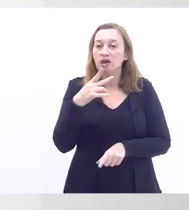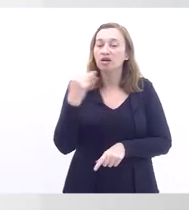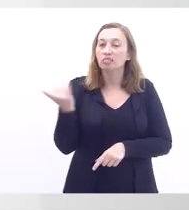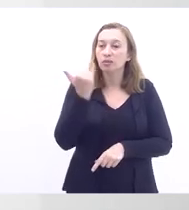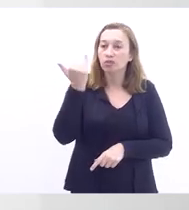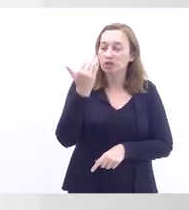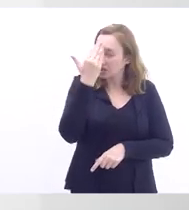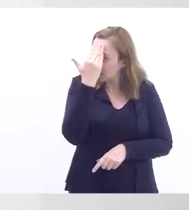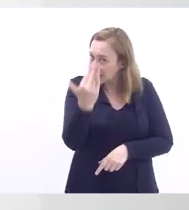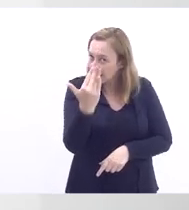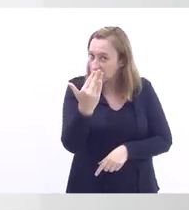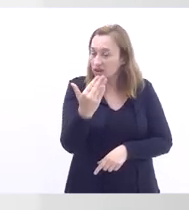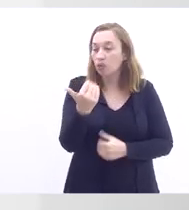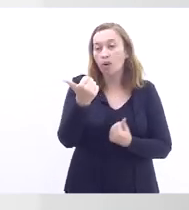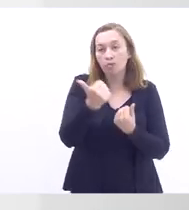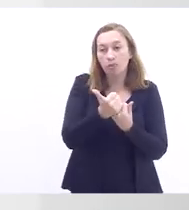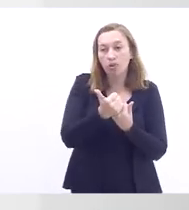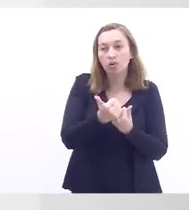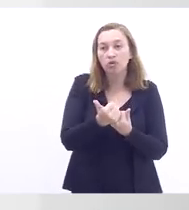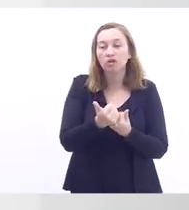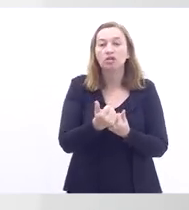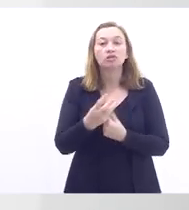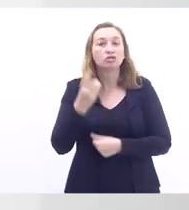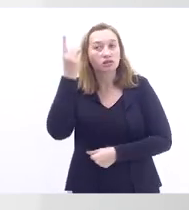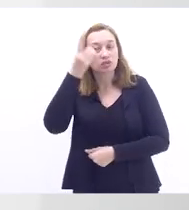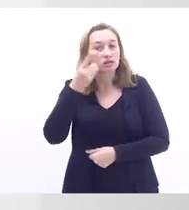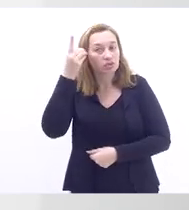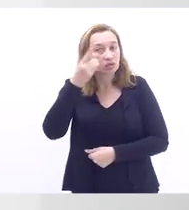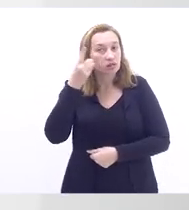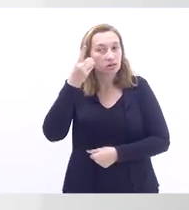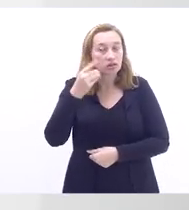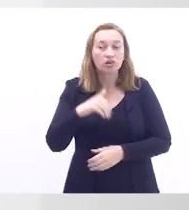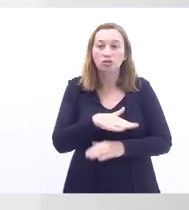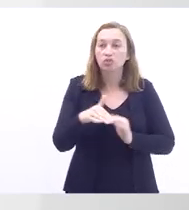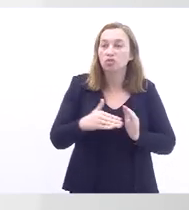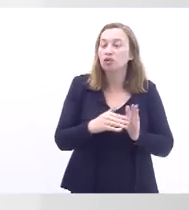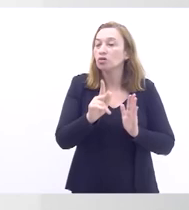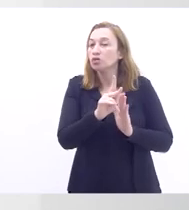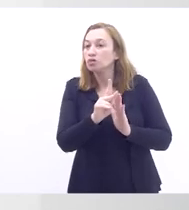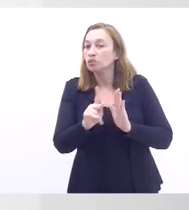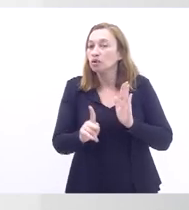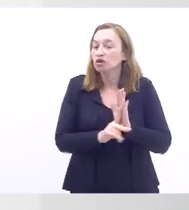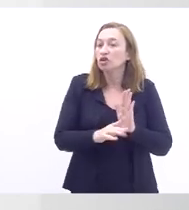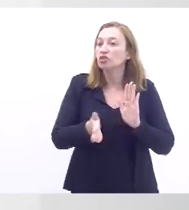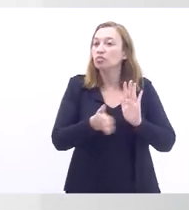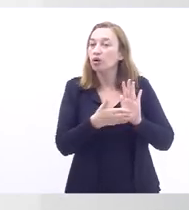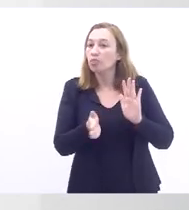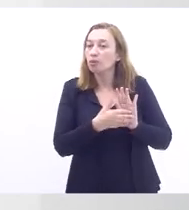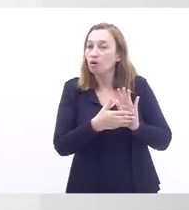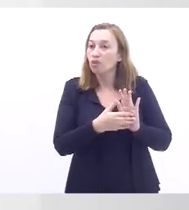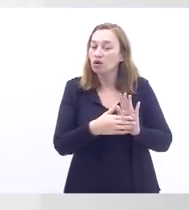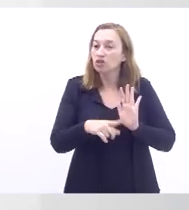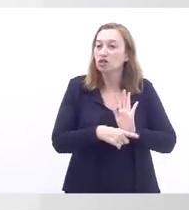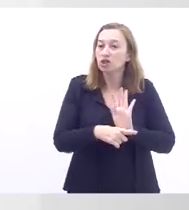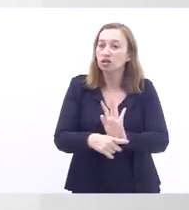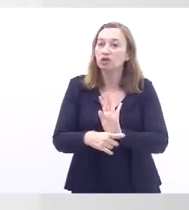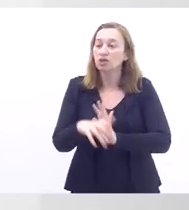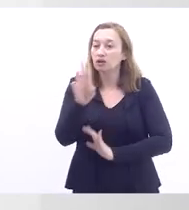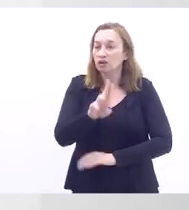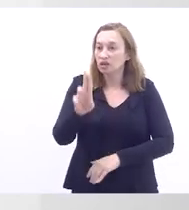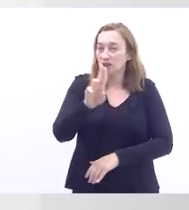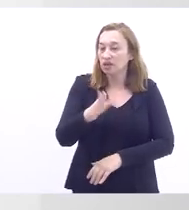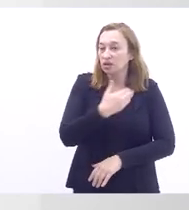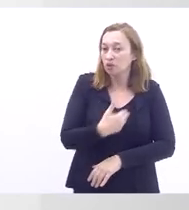importante e agradeço o apoio dos deputados a todos os projetos a todas as propostas que beneficiam universidade